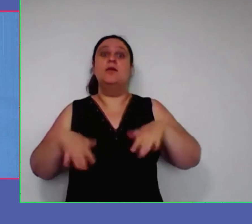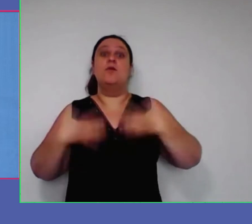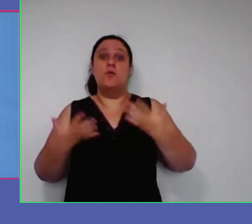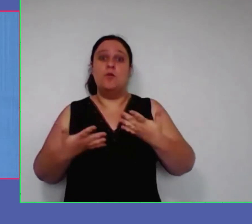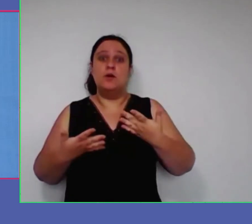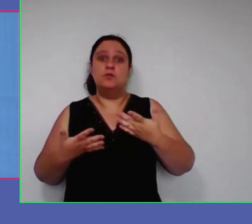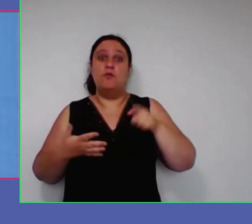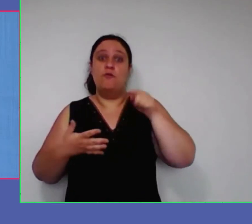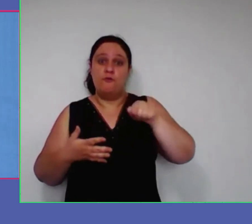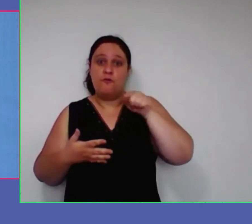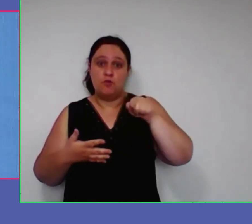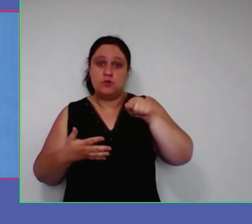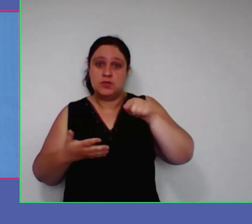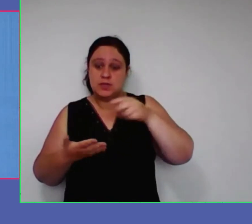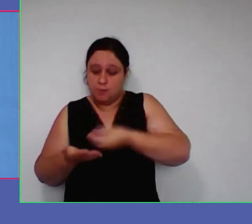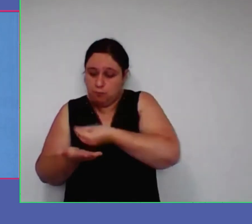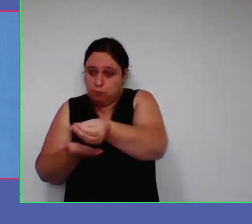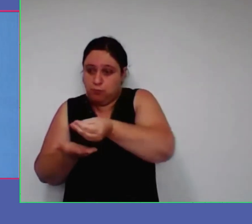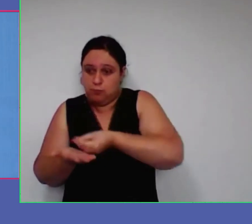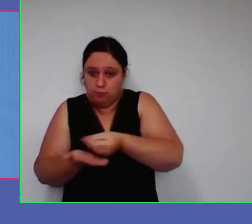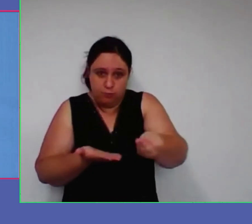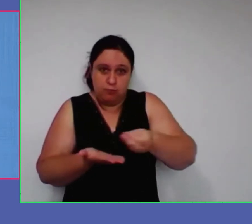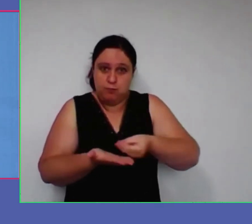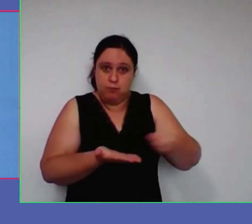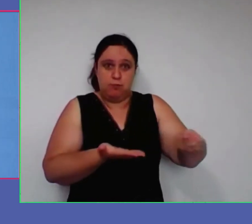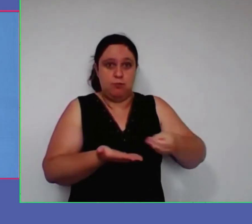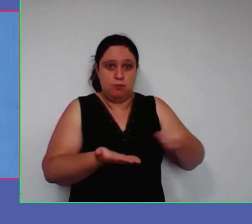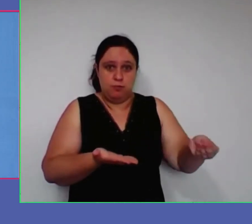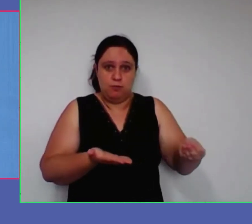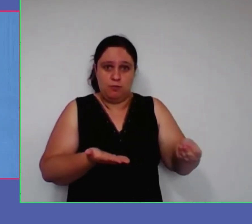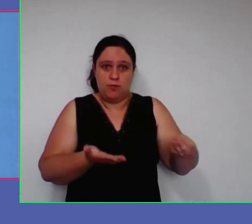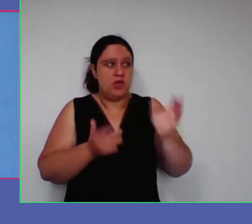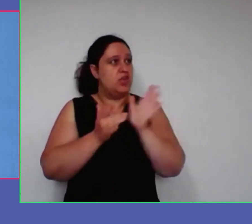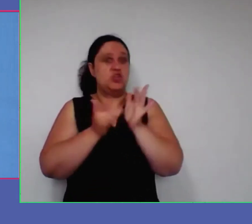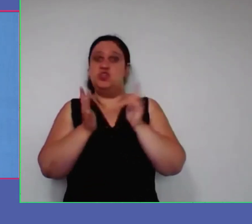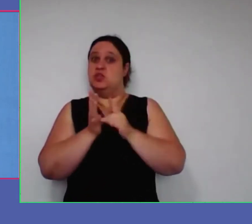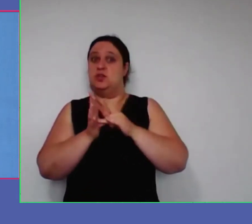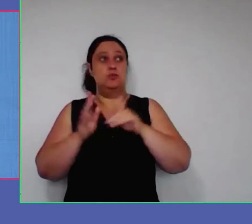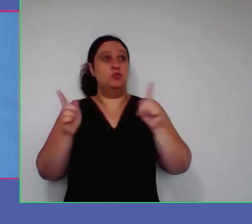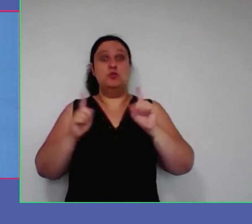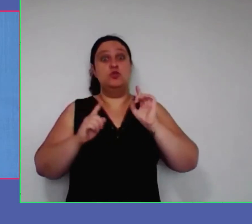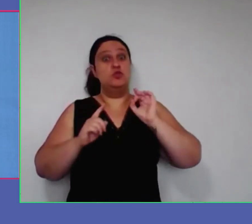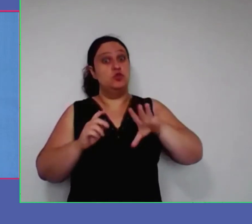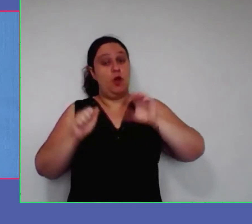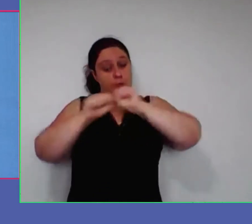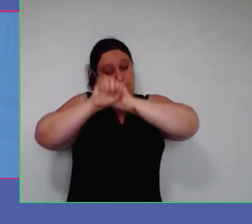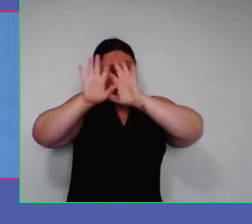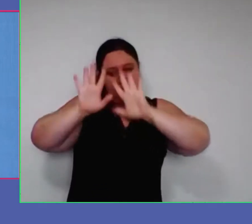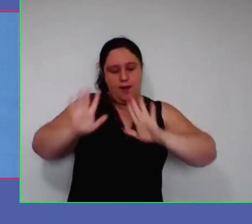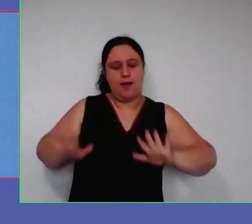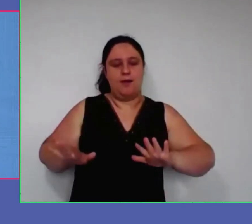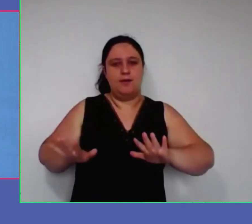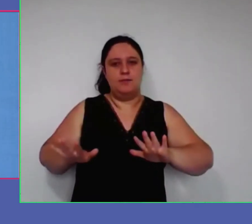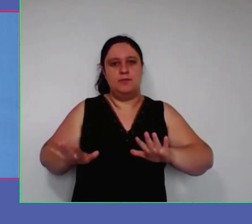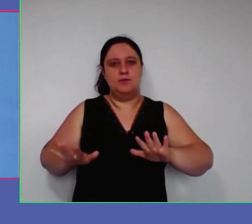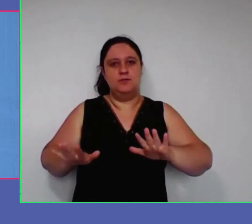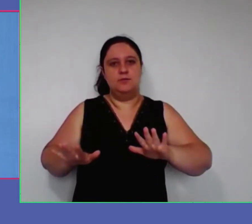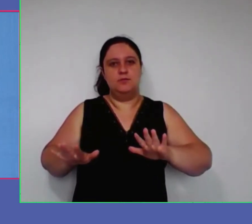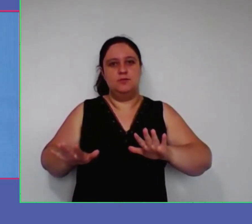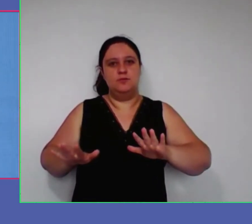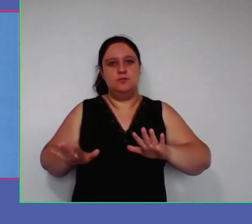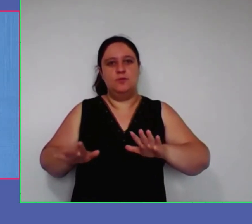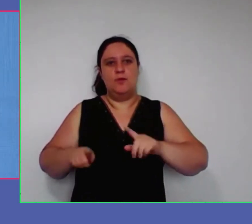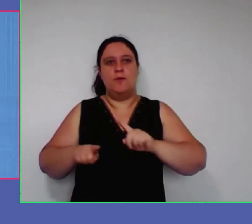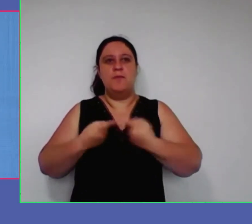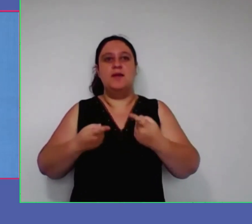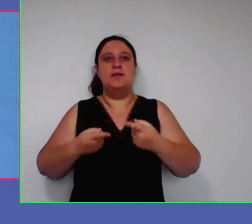distribui. Não acontece nas mãos do Senhor. Acontece nas mãos de quem distribui. Os irmãos entenderam?